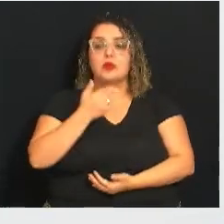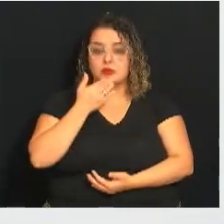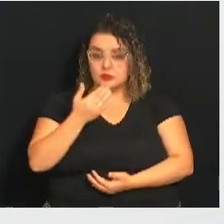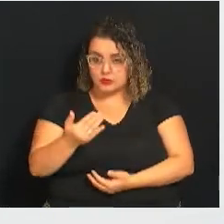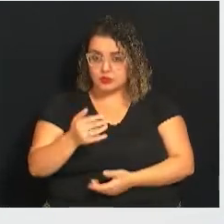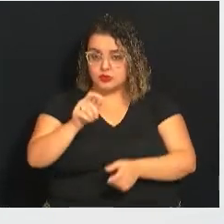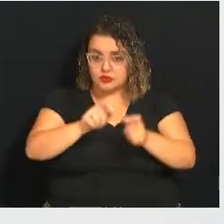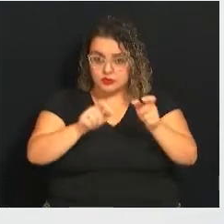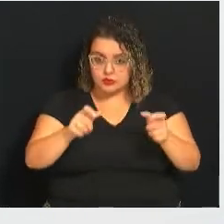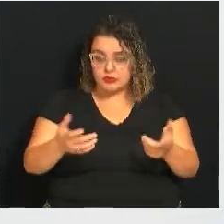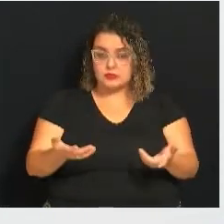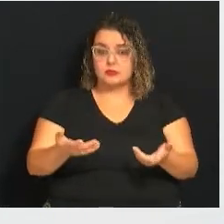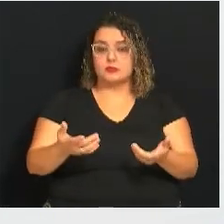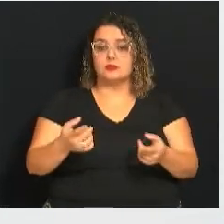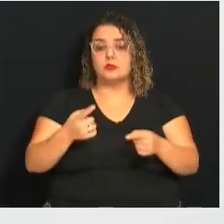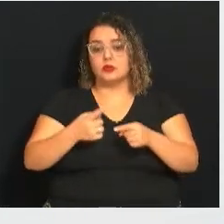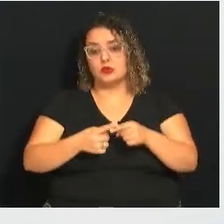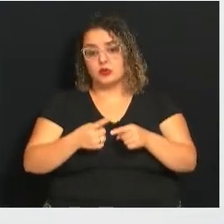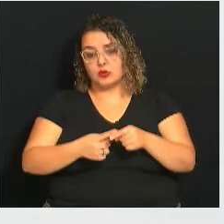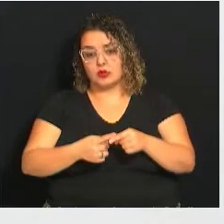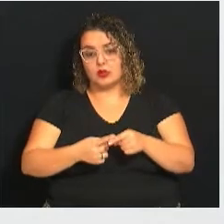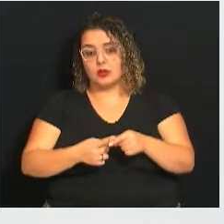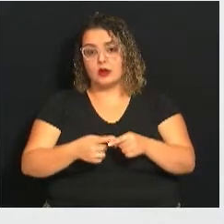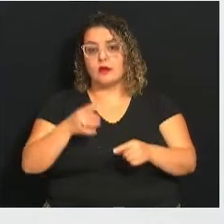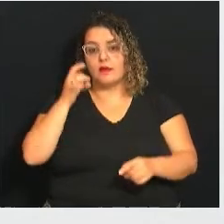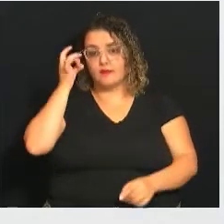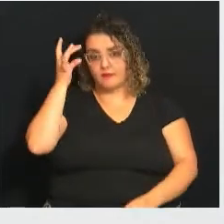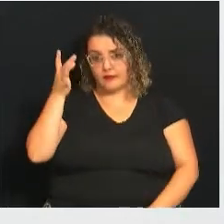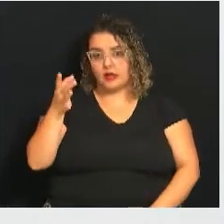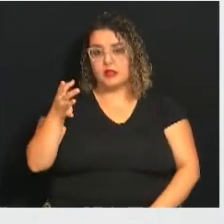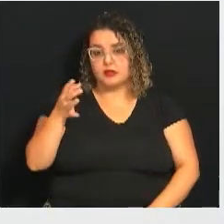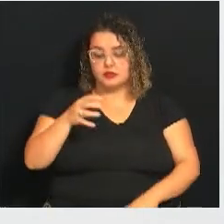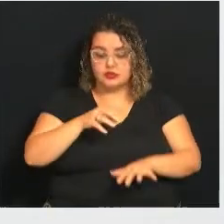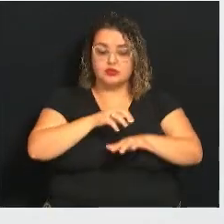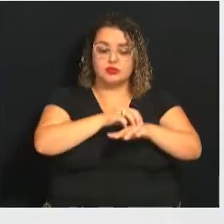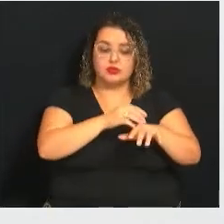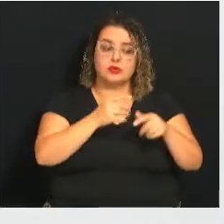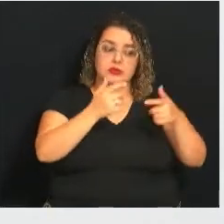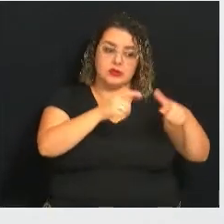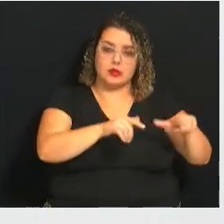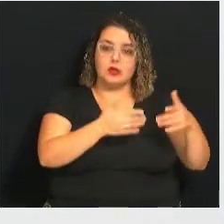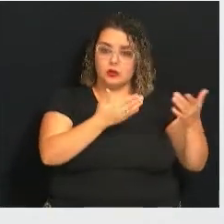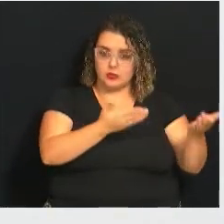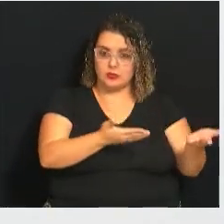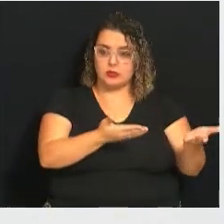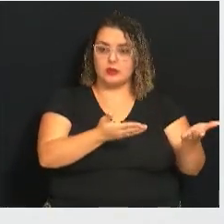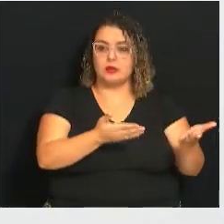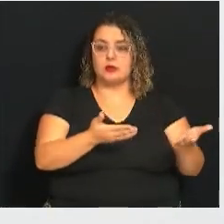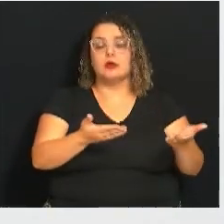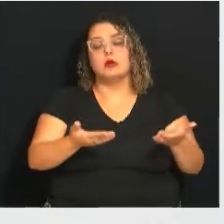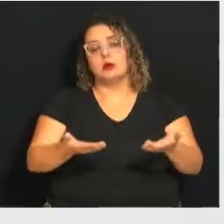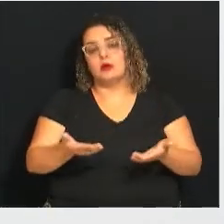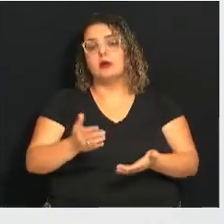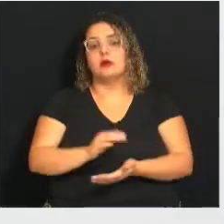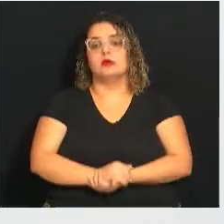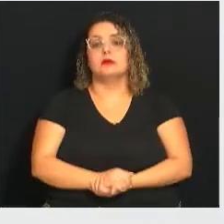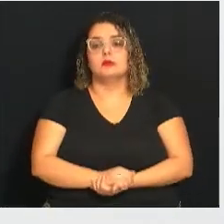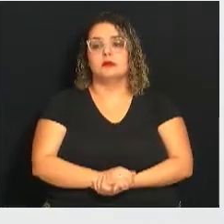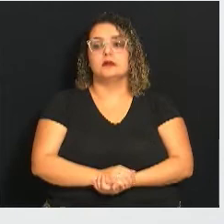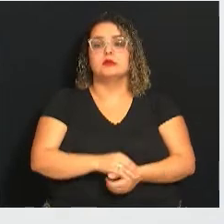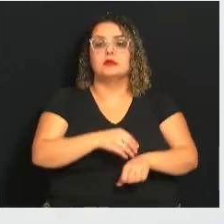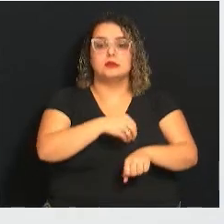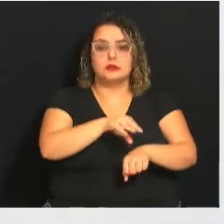população até porque é muito mais fácil o ônibus e ir até o local sendo assim vai ser